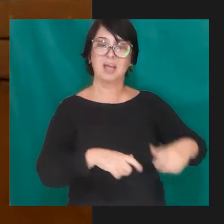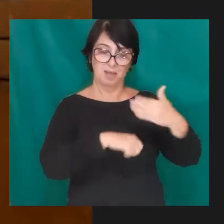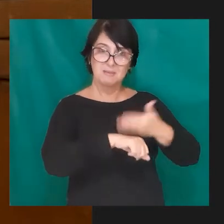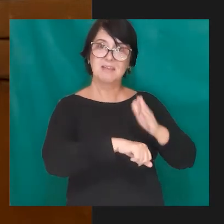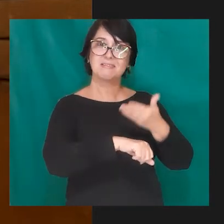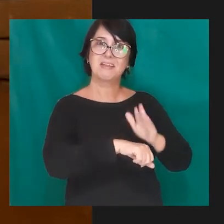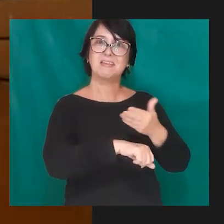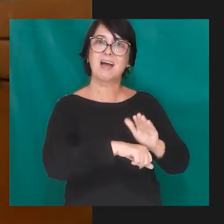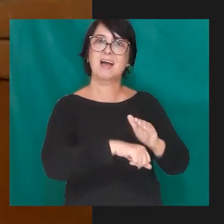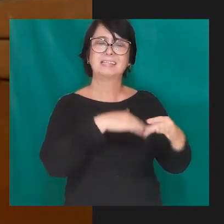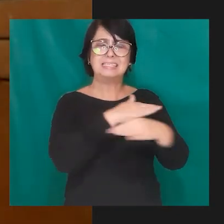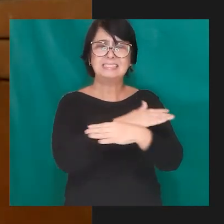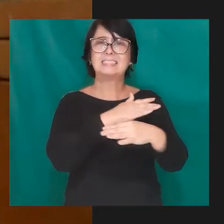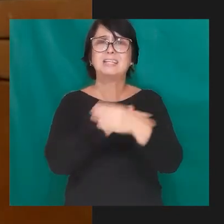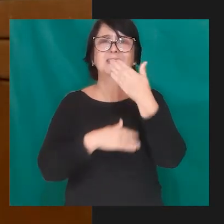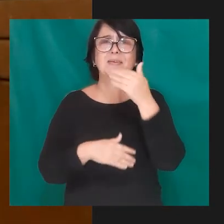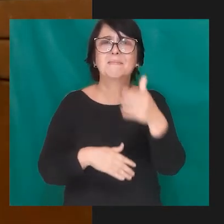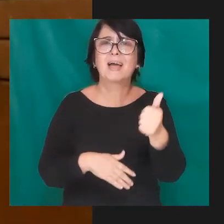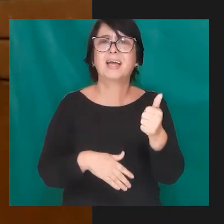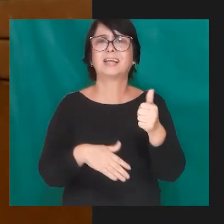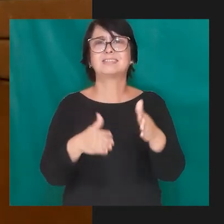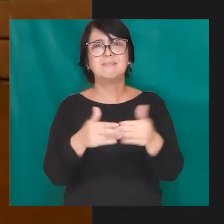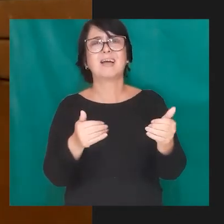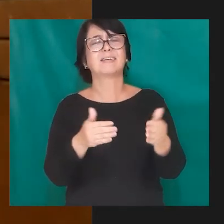muitas cidades que pedem, então a gente faz, claro,